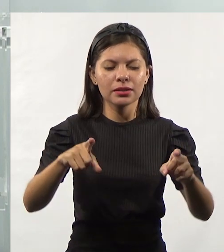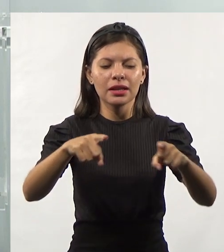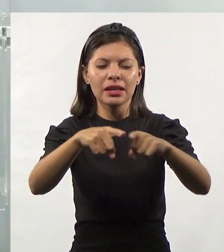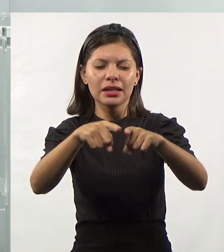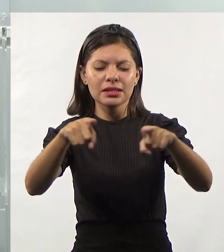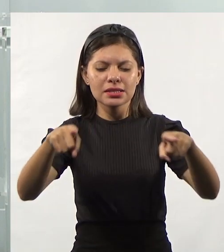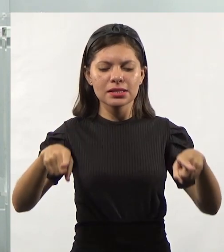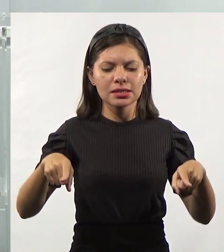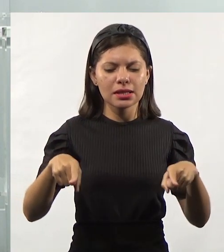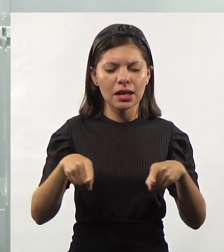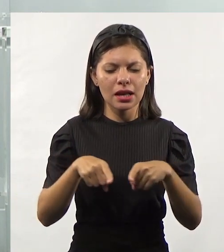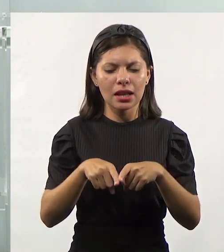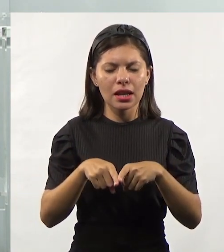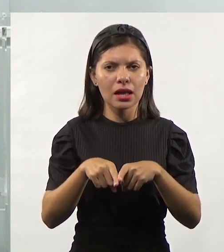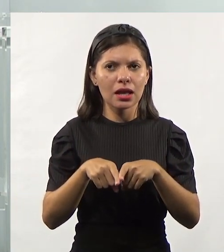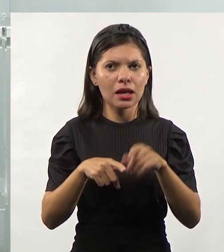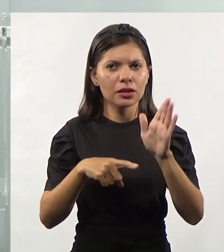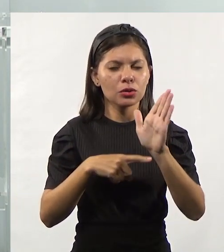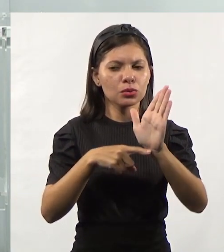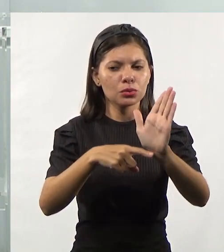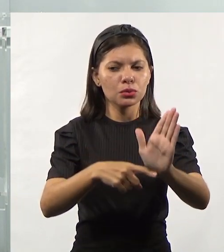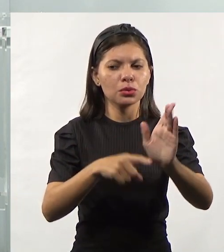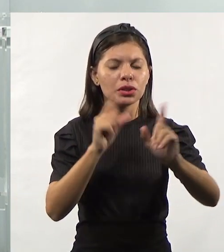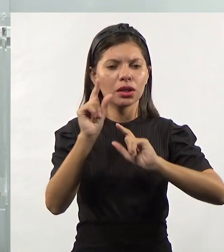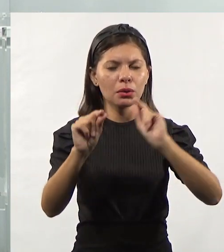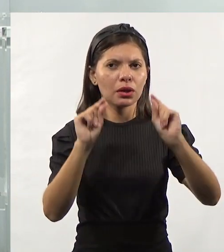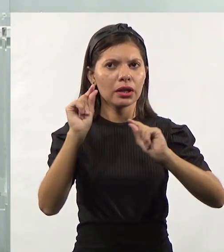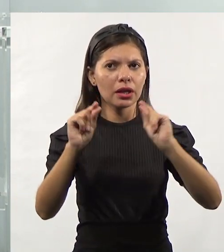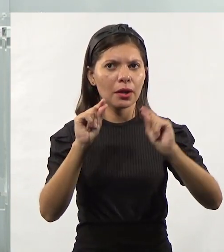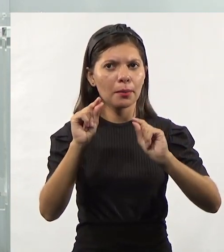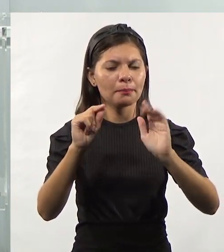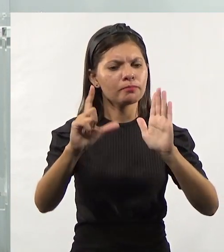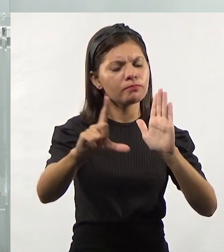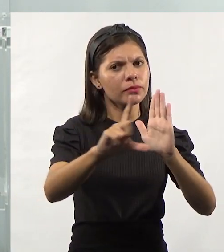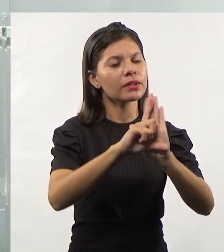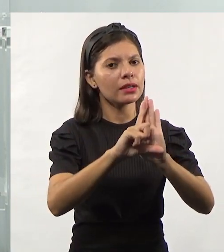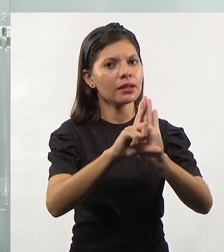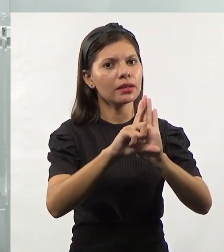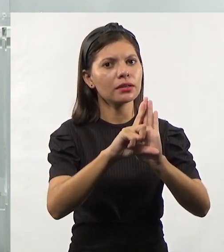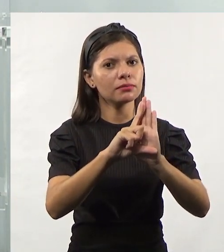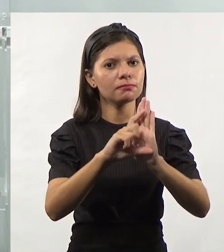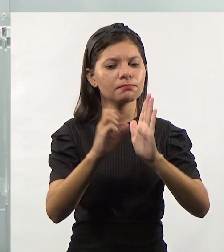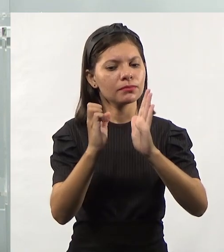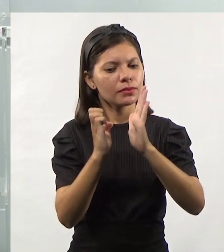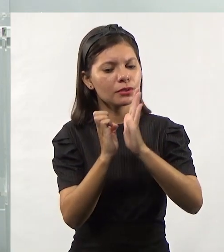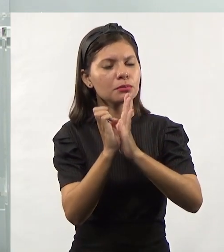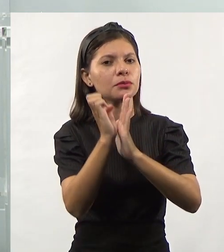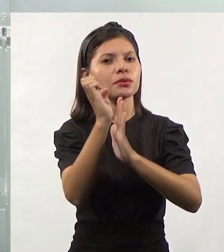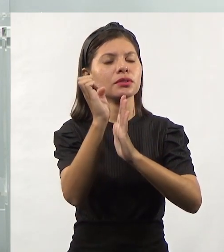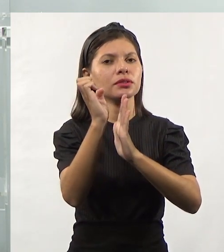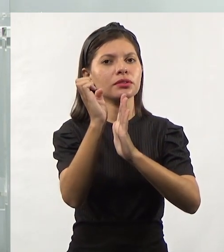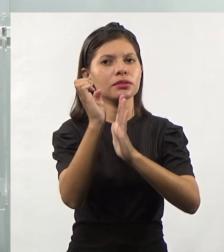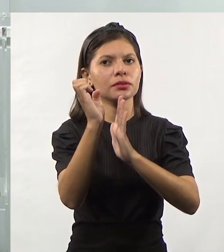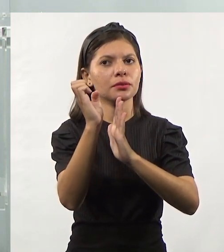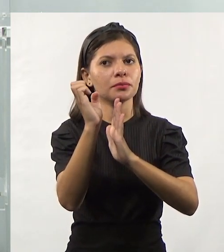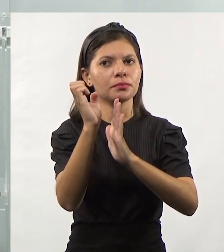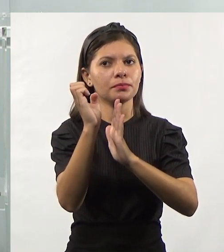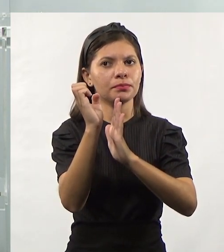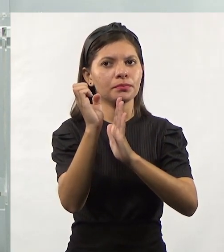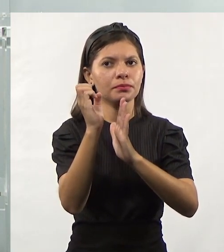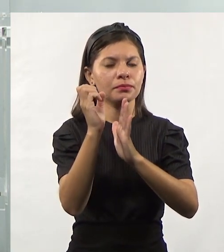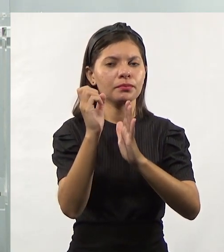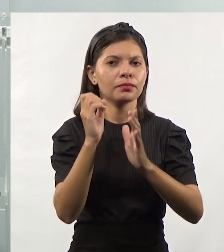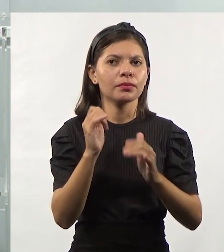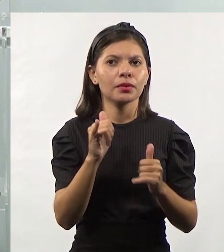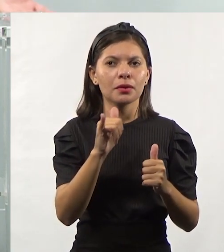aquele departamento que cuida apenas da parte mais legal da coisa, né? Mais burocrática, mais